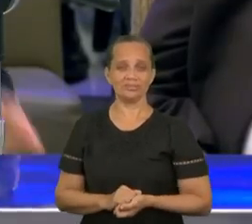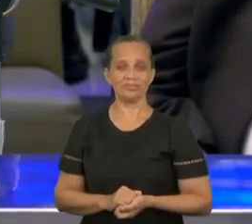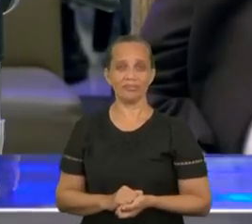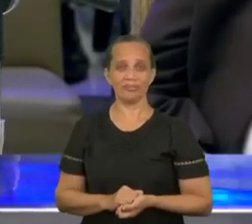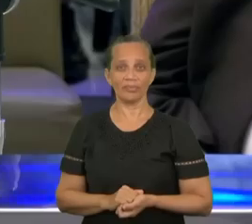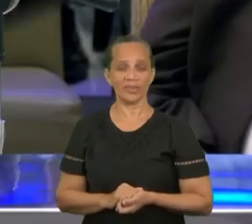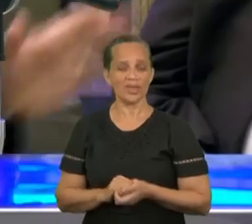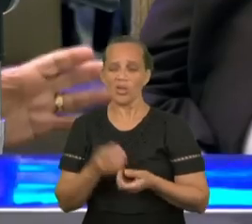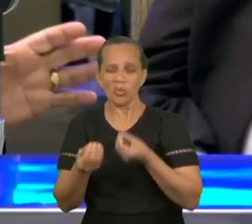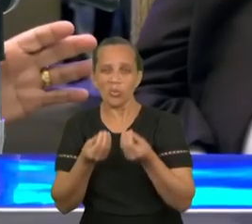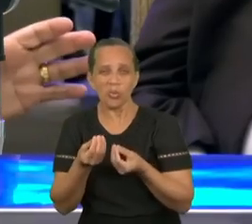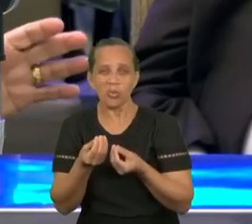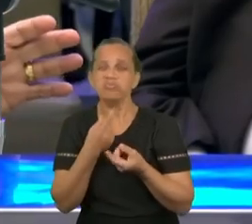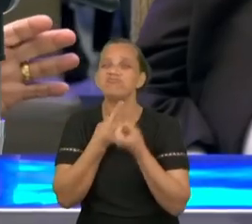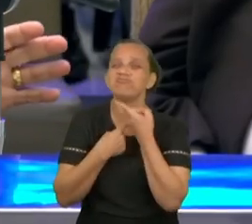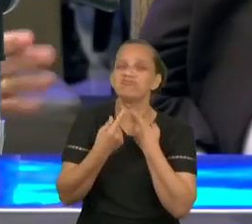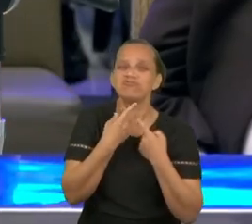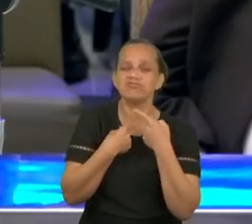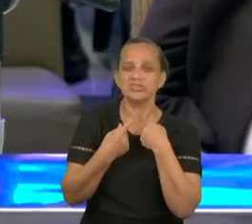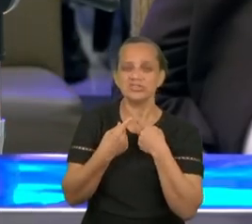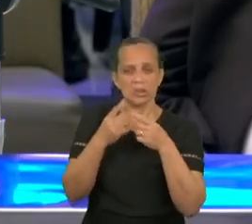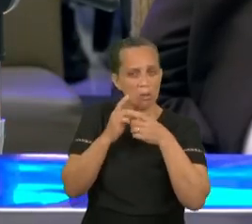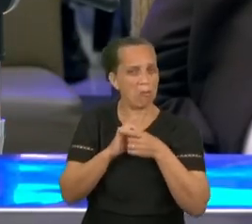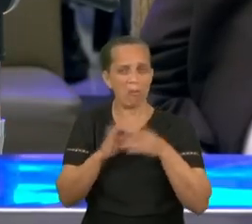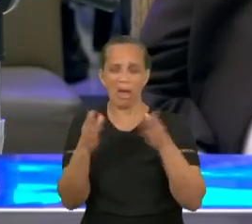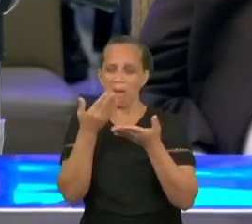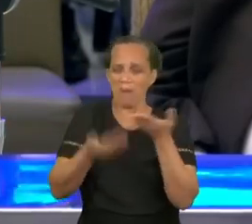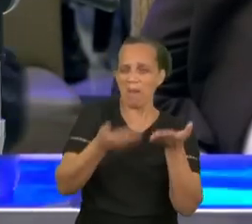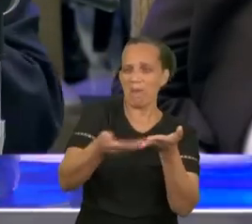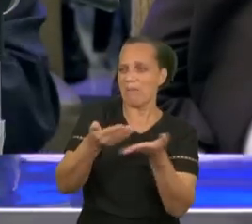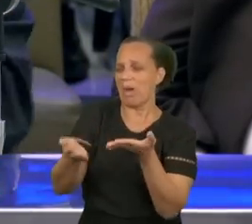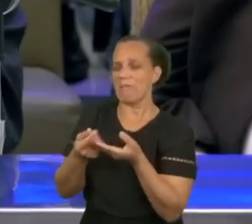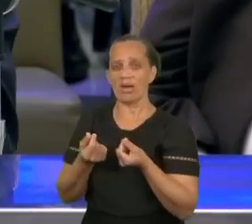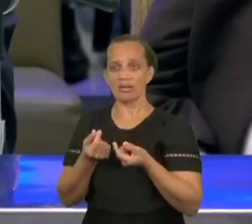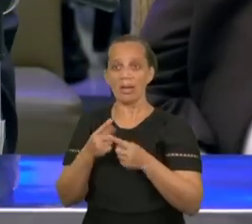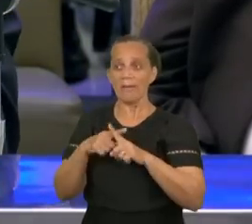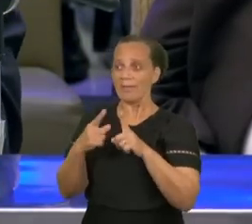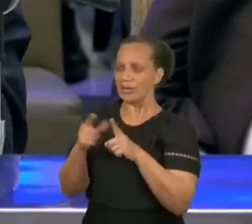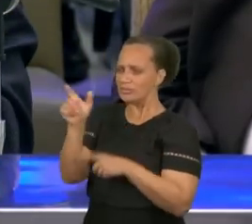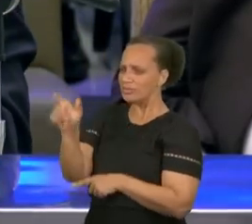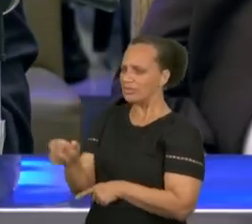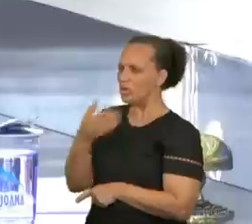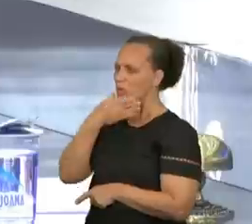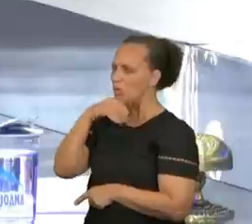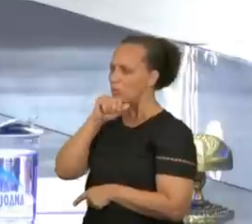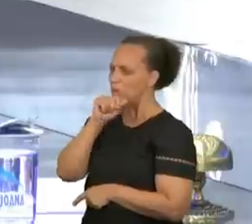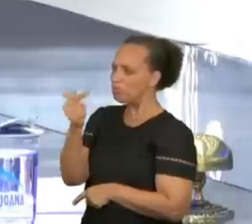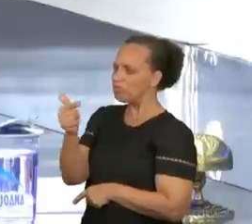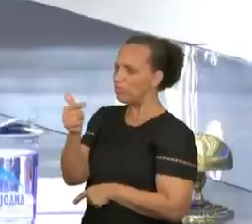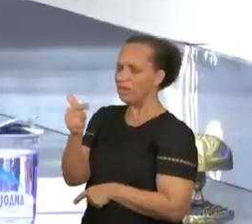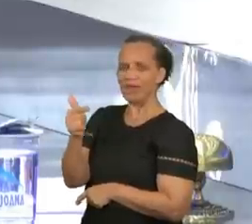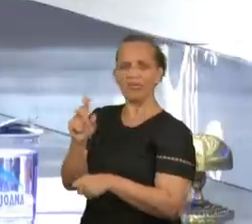De toda forma o que a herança que lhe correspondia mas o pai não teve o cuidado de